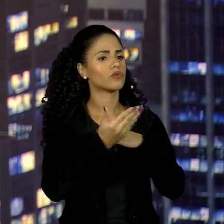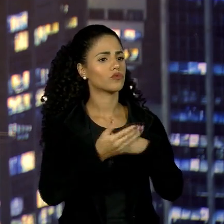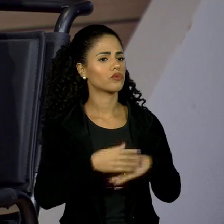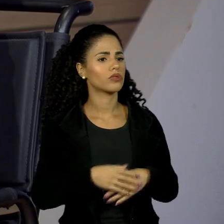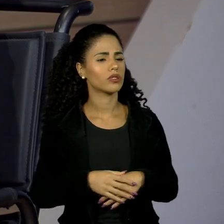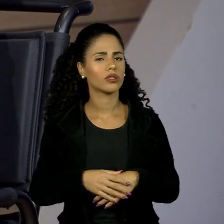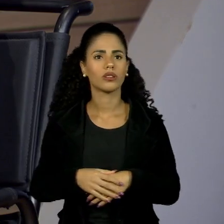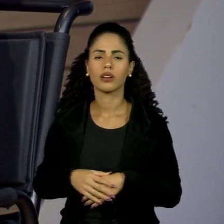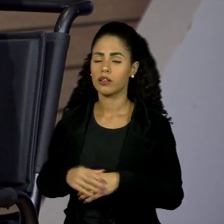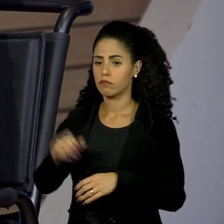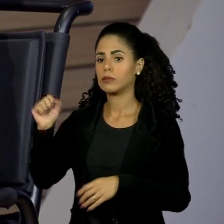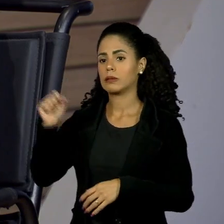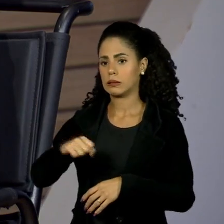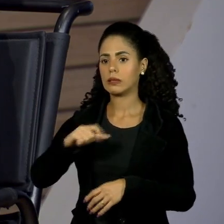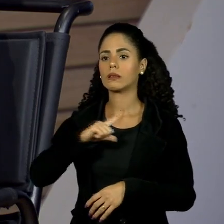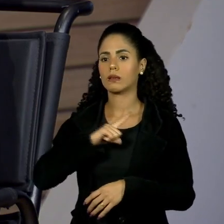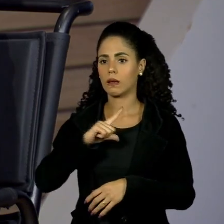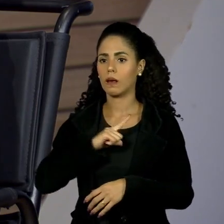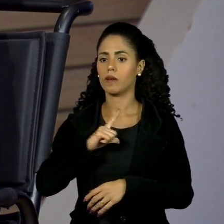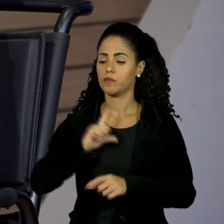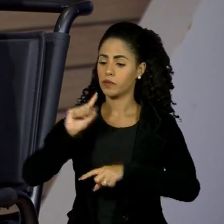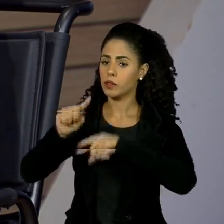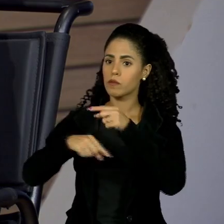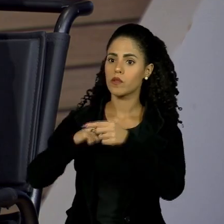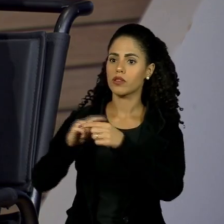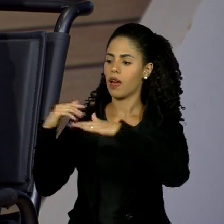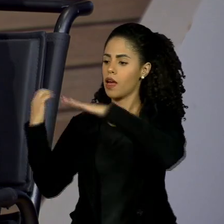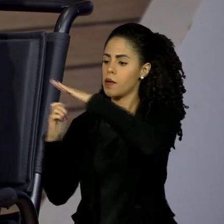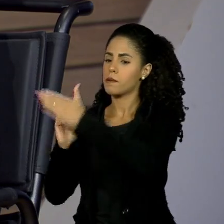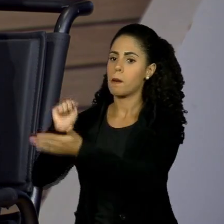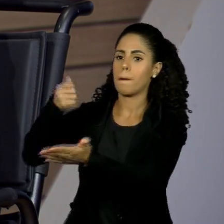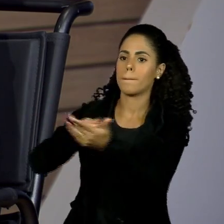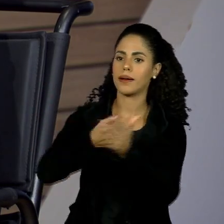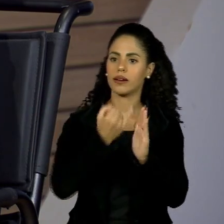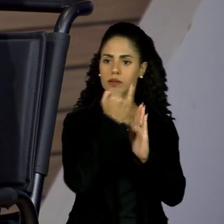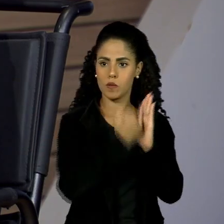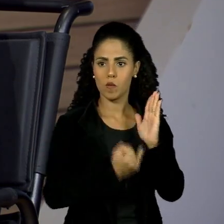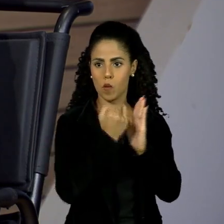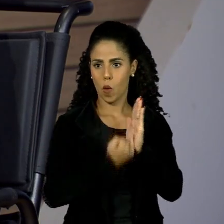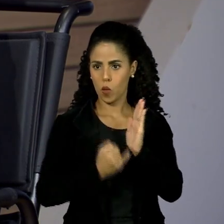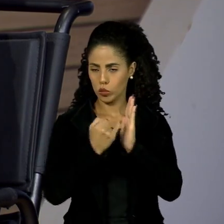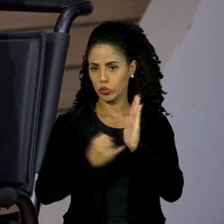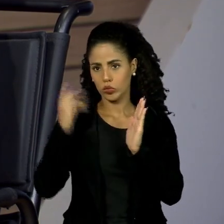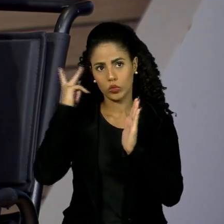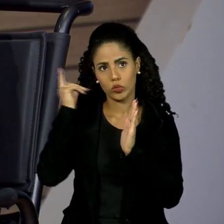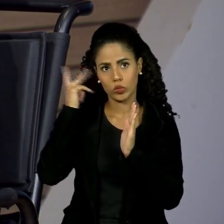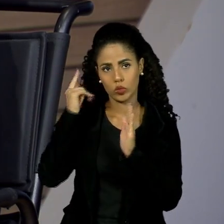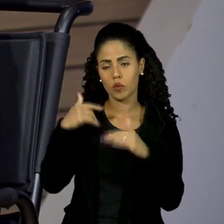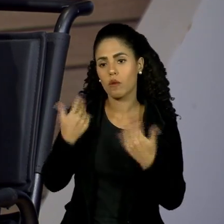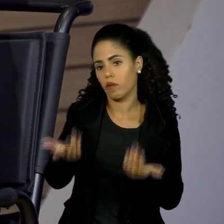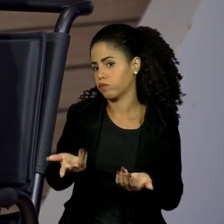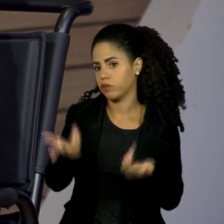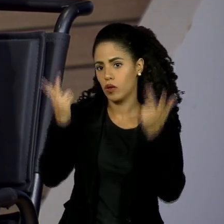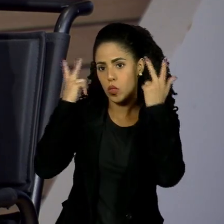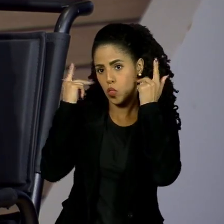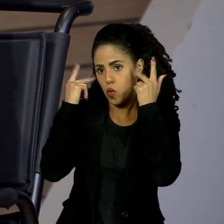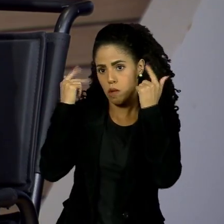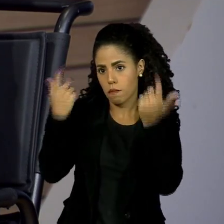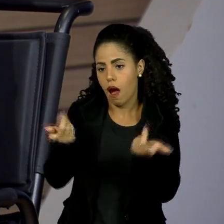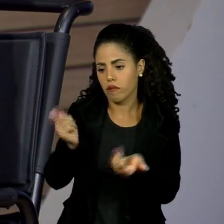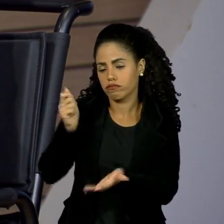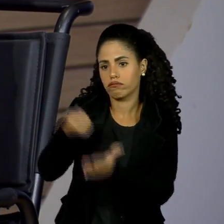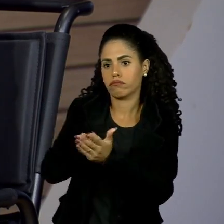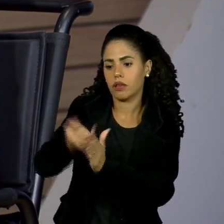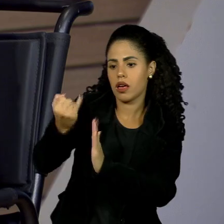A gente tem as destinações sociais, quer dizer, depois que a empresa paga os impostos que toda pessoa jurídica paga, e é muito natural pagar, porque nós